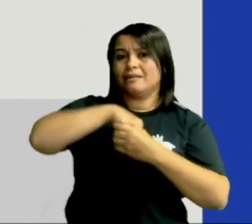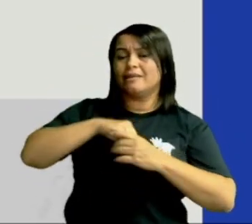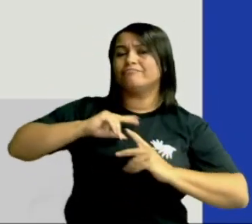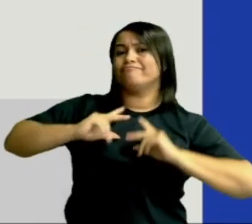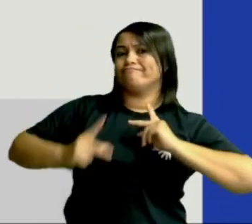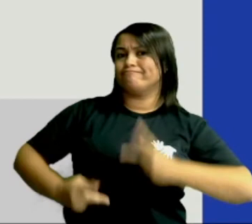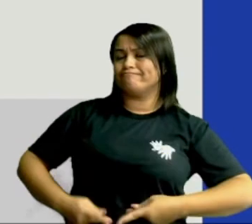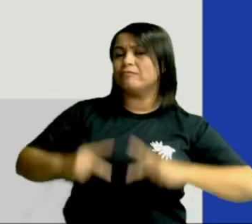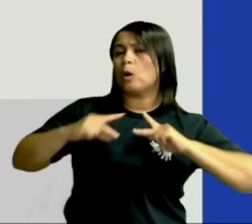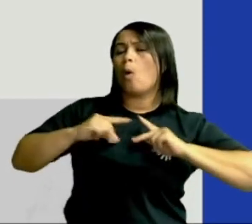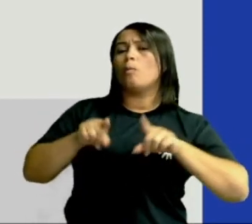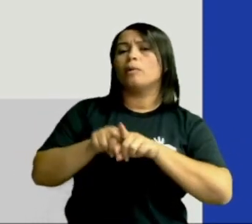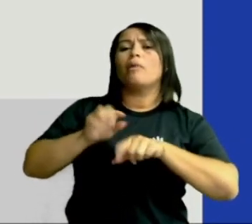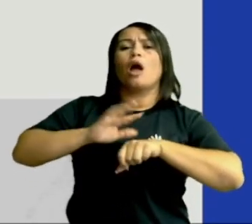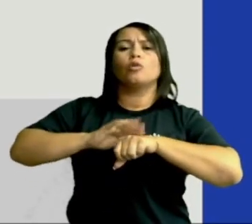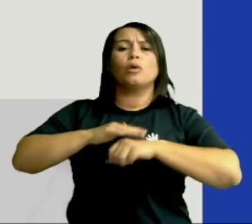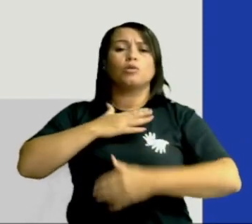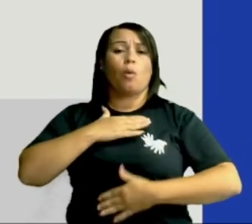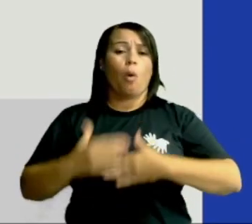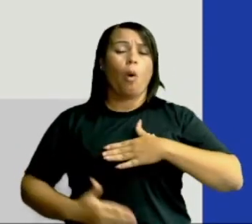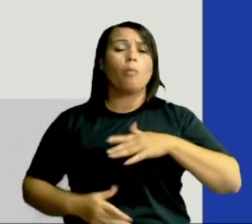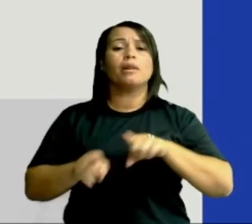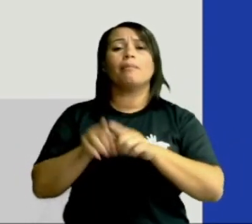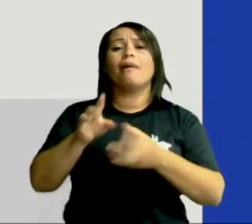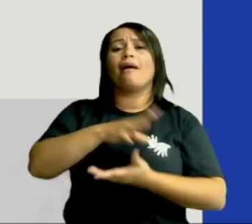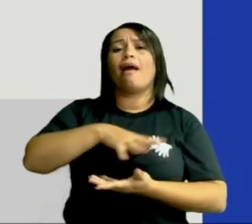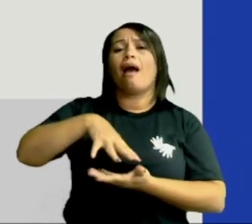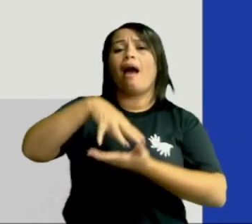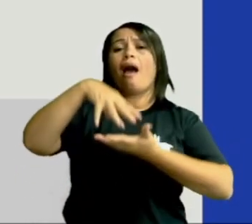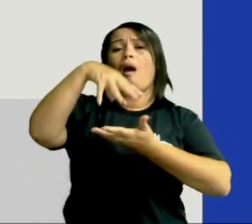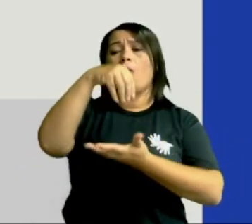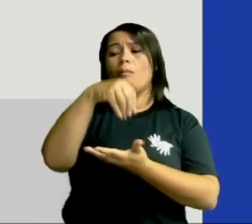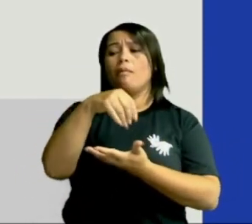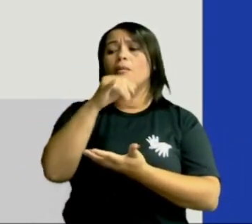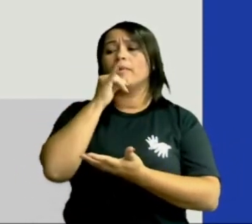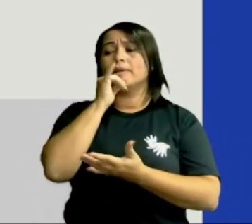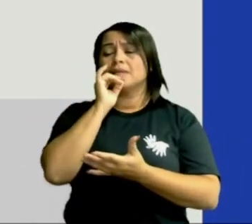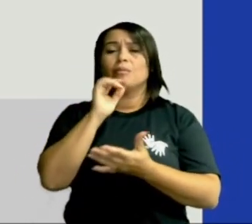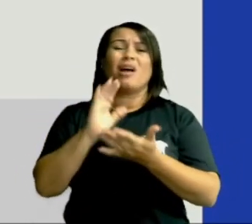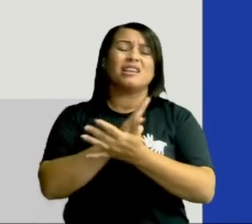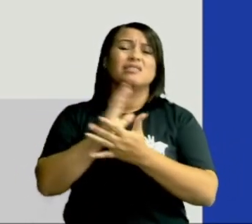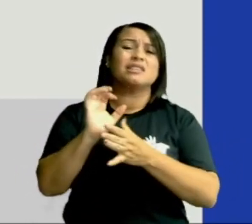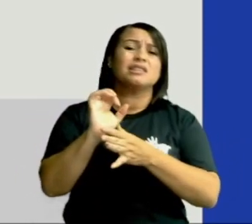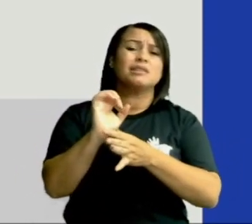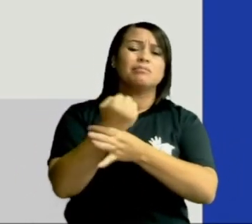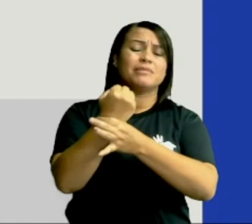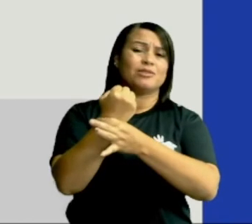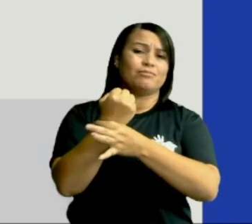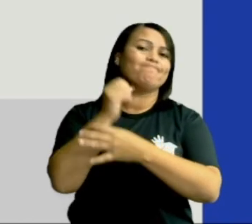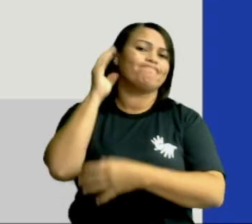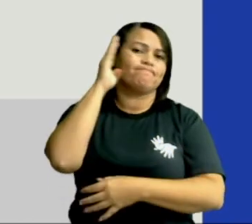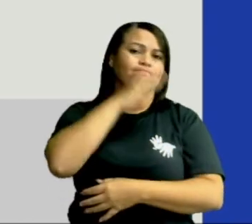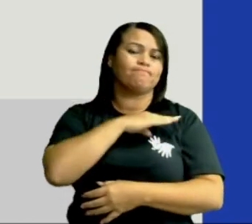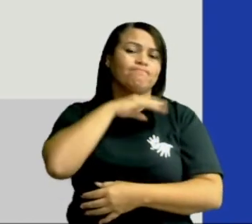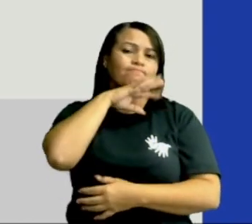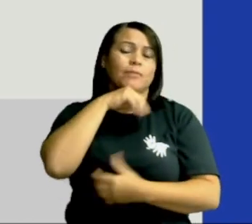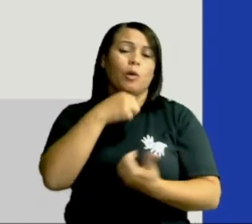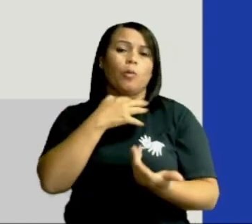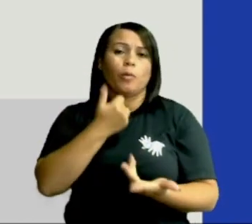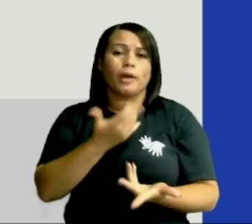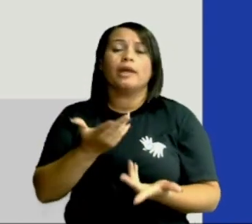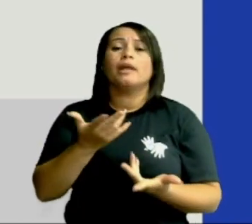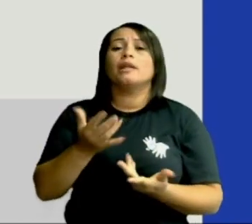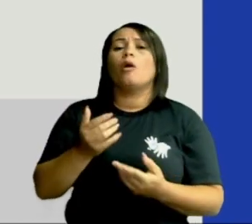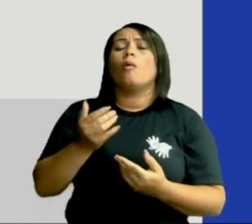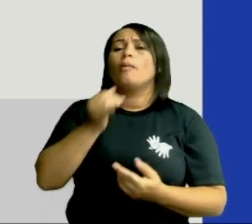ela adoece tanto o nosso corpo como a nossa alma. Nós ficamos prisioneiros desse mal.